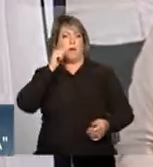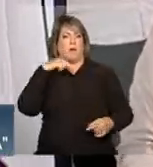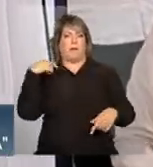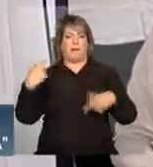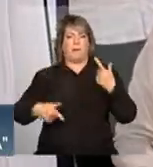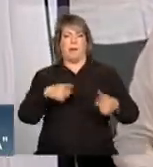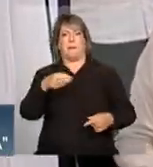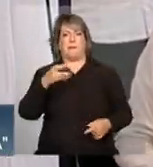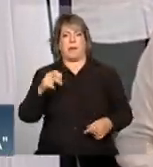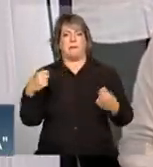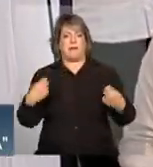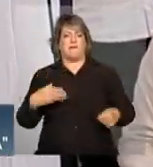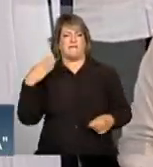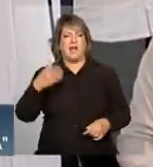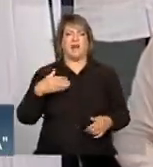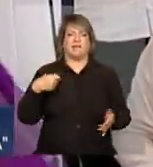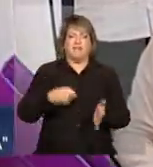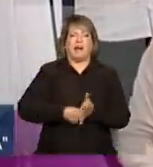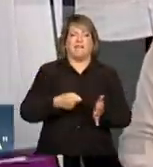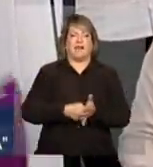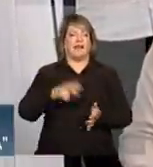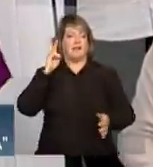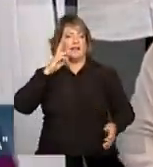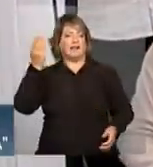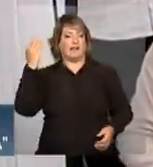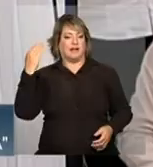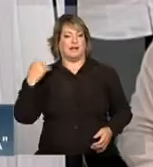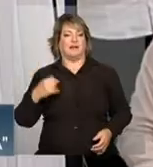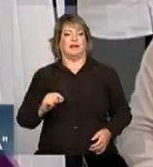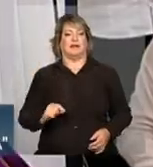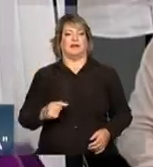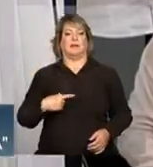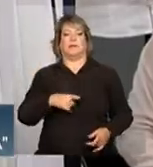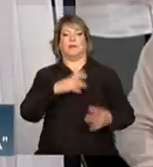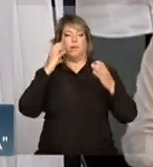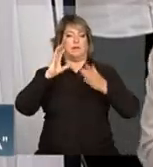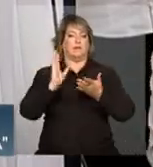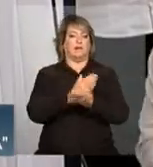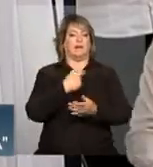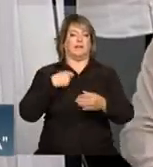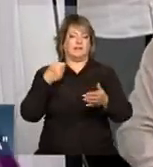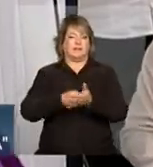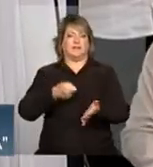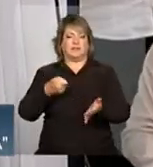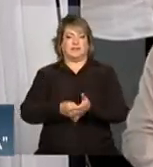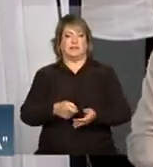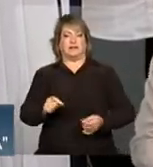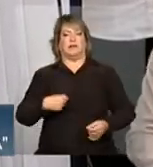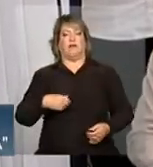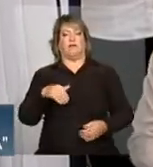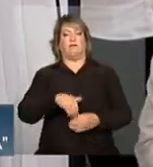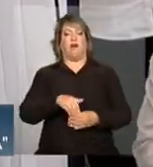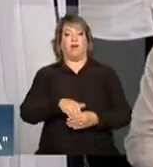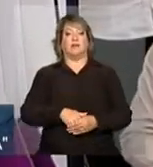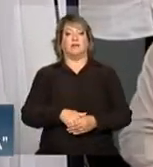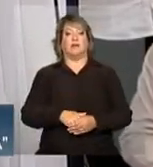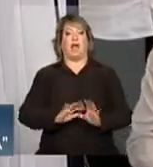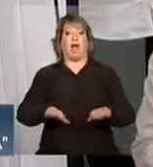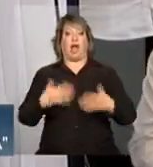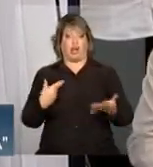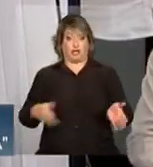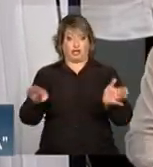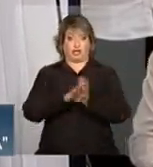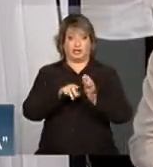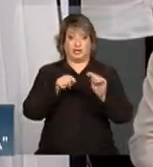Régia, tem que ir, tem que tentar, você foi banida lá da rádio, tem que dar uma resposta no voto e tal. Aí eu chego